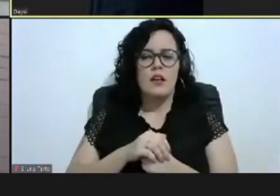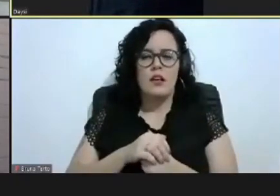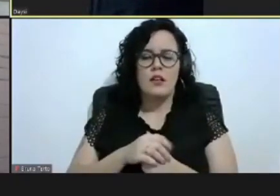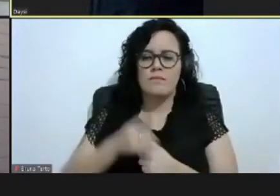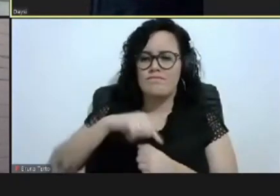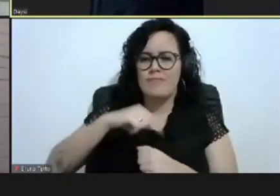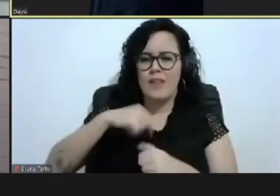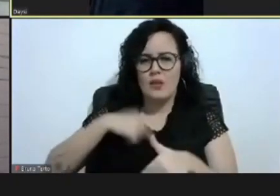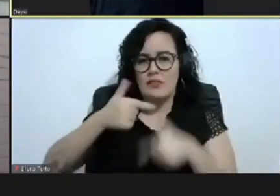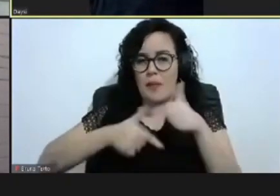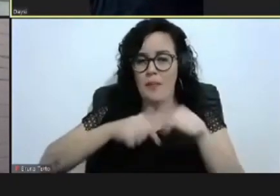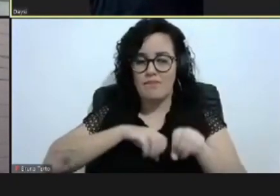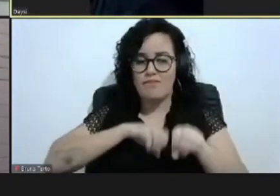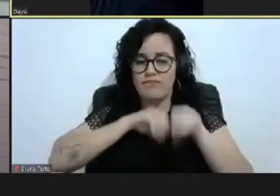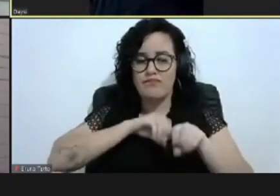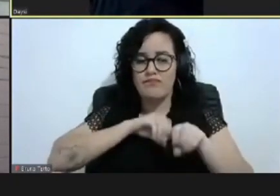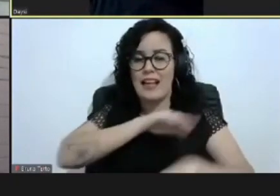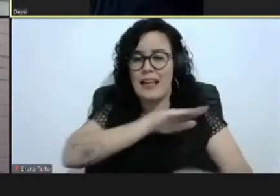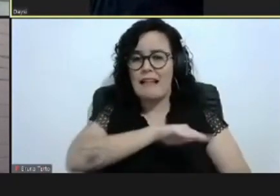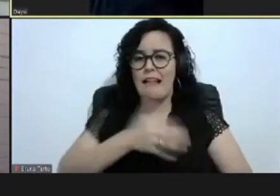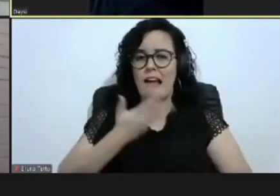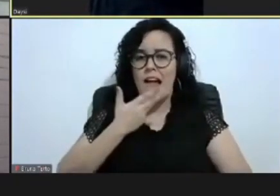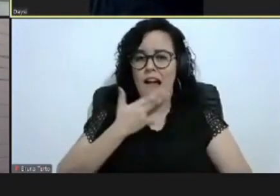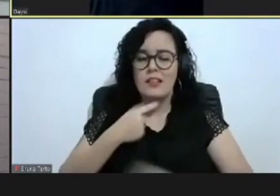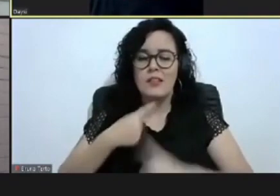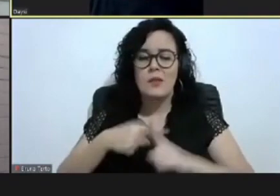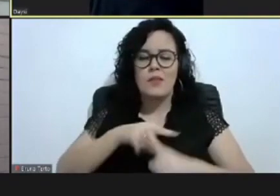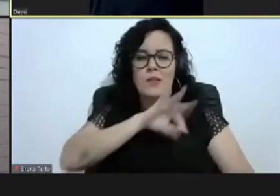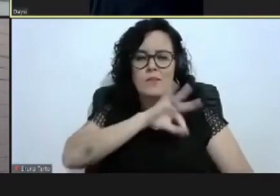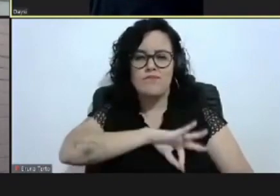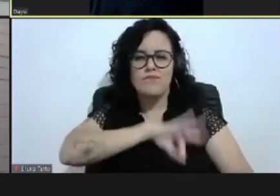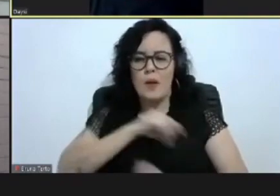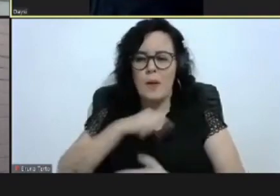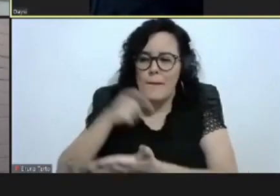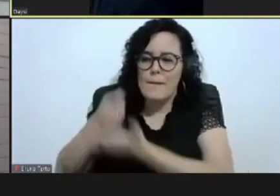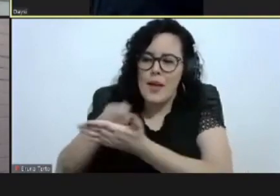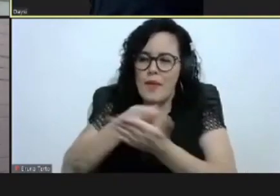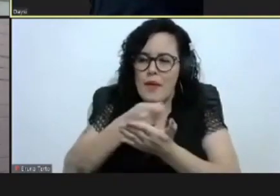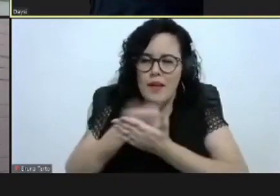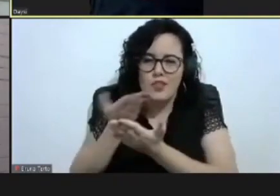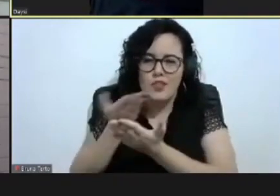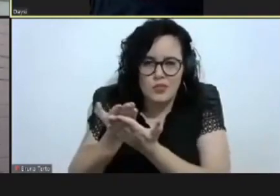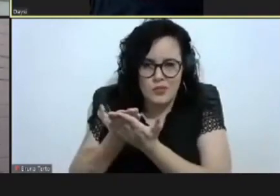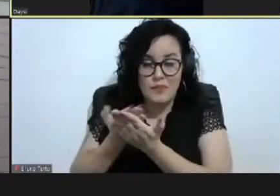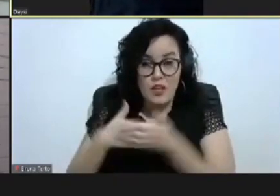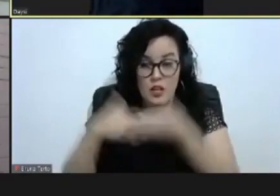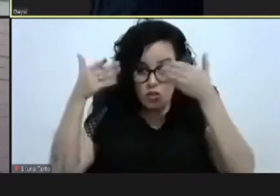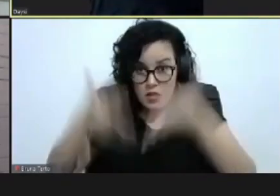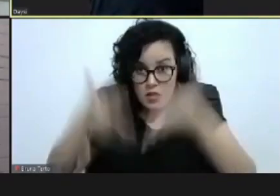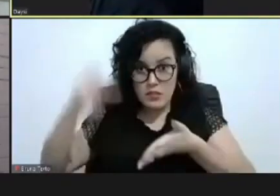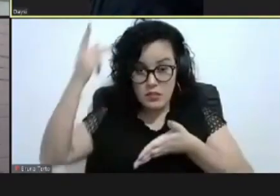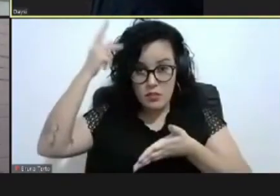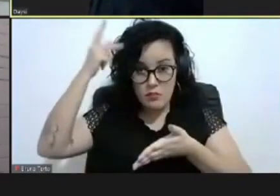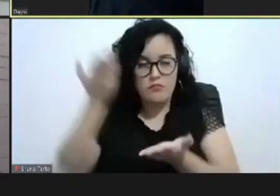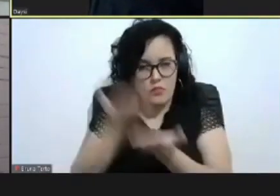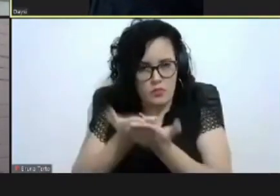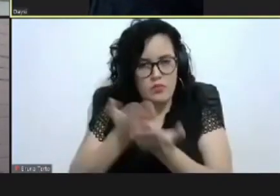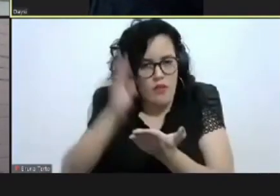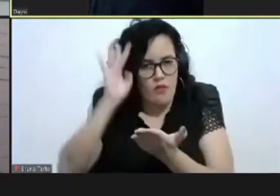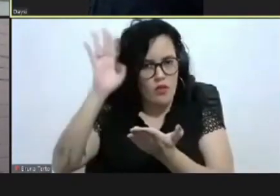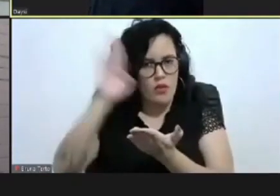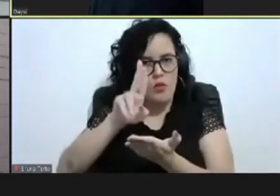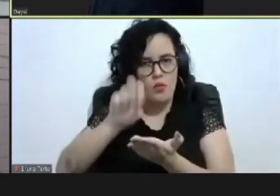bancar os estudos, né? Bom, cheguei em São Paulo e fui estudar filosofia, fui trabalhar como